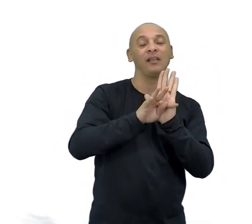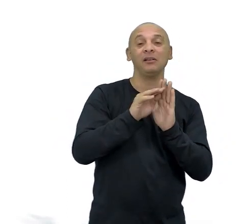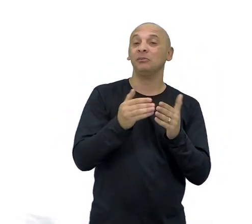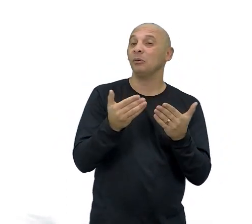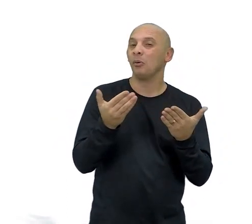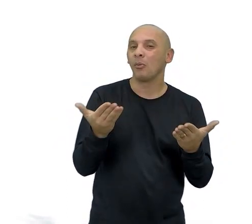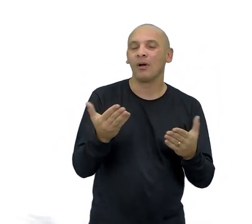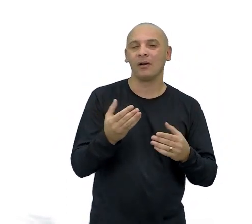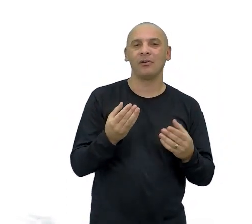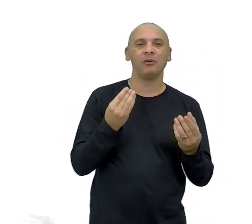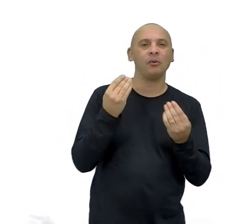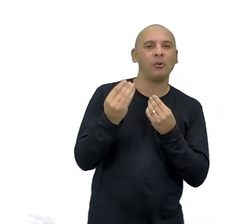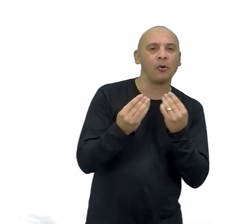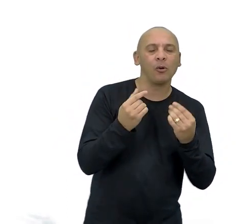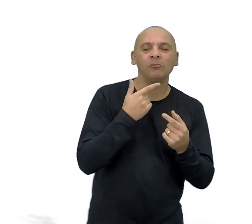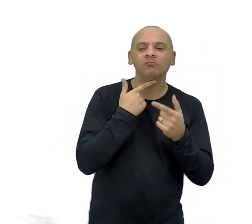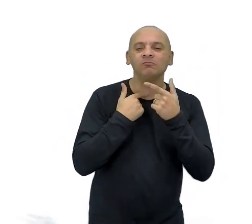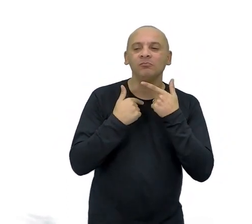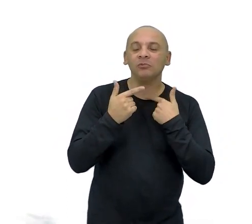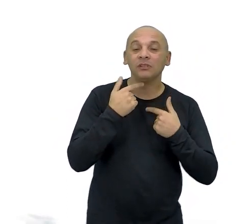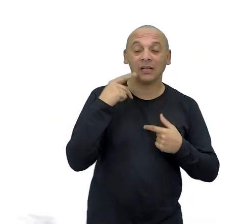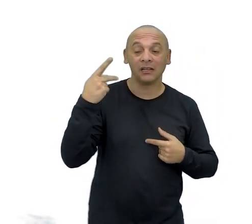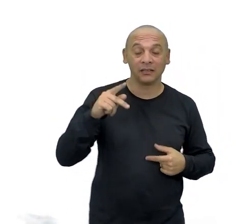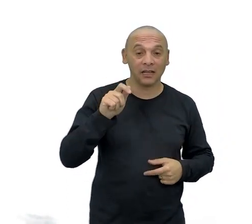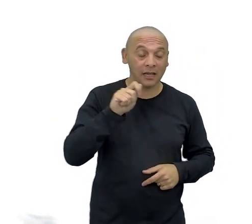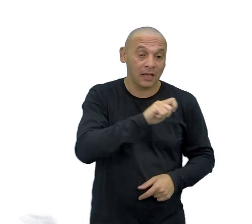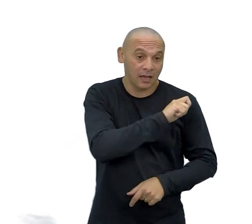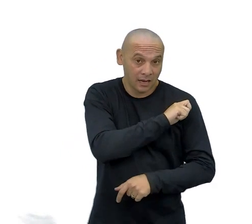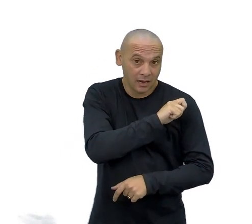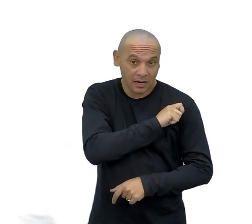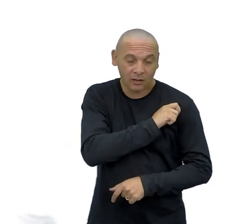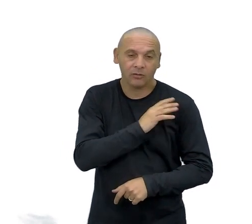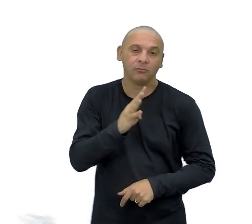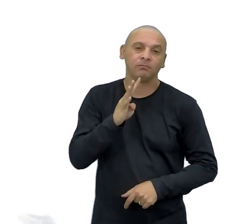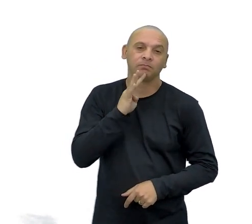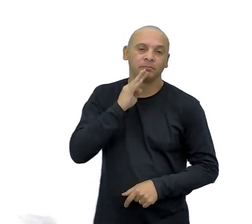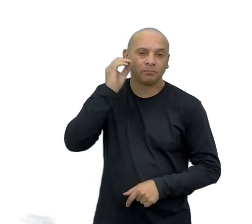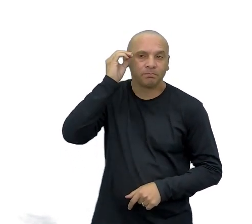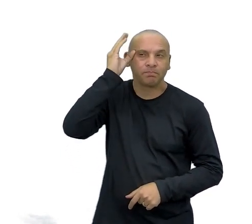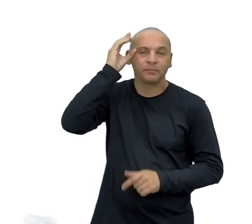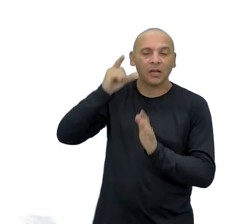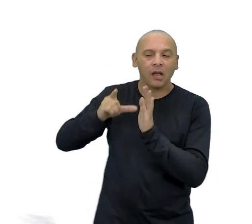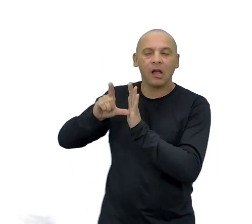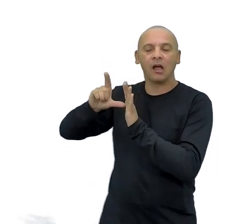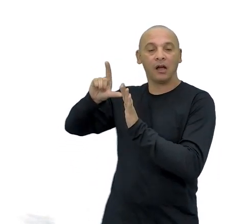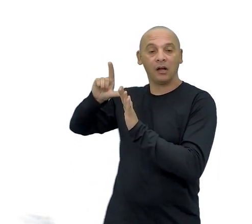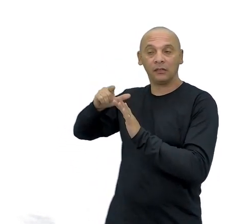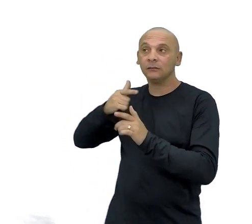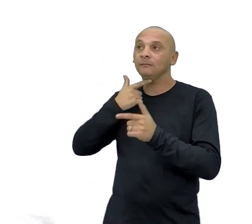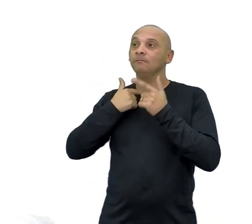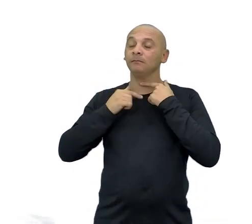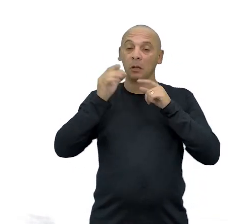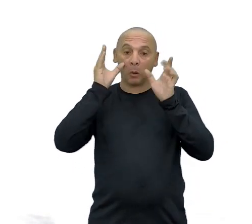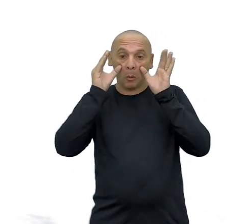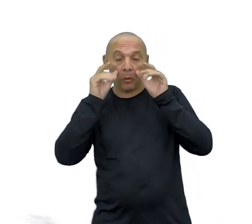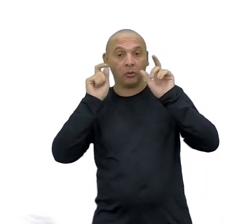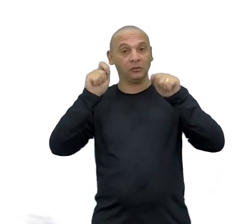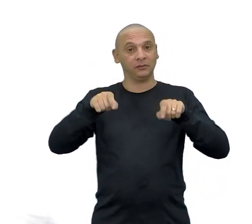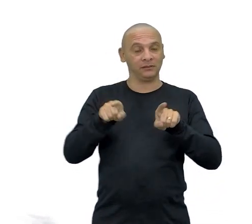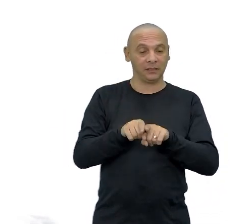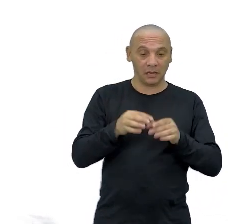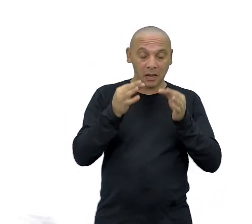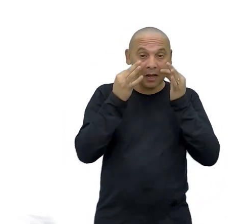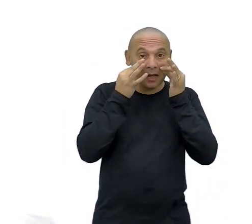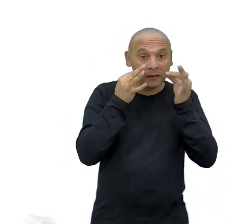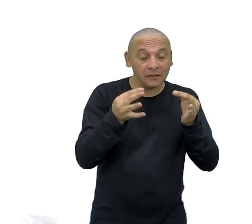trabalhado, despertar nos alunos esse já conhecimento que eles têm, incentiva o estudante a prestar